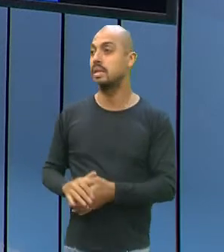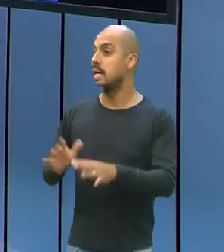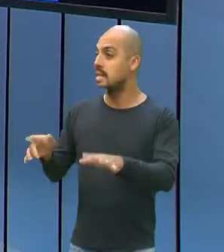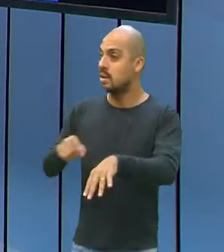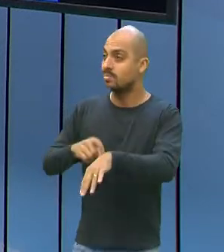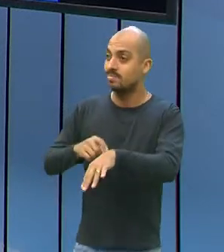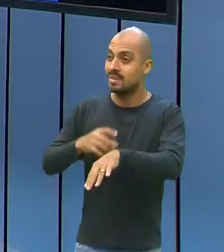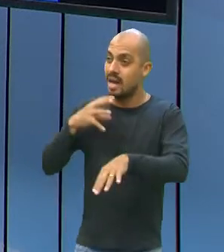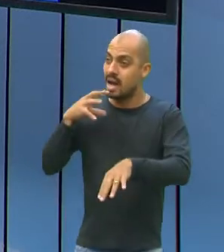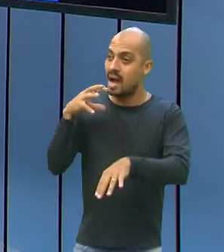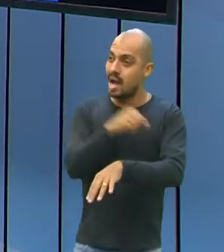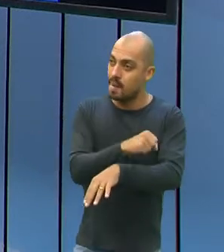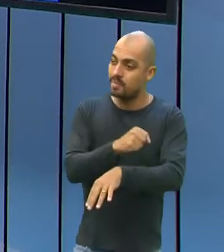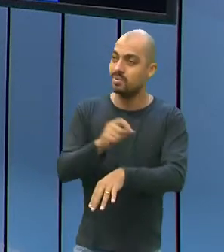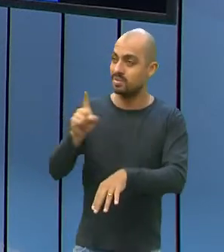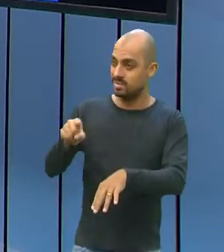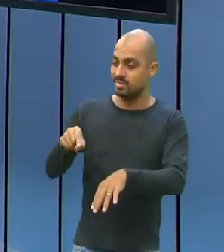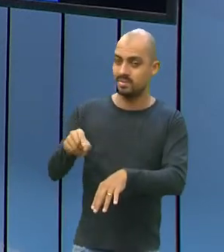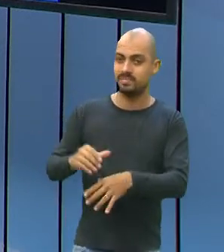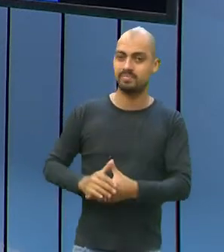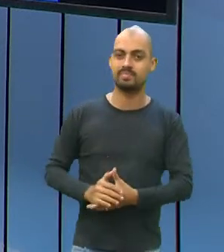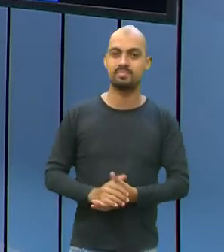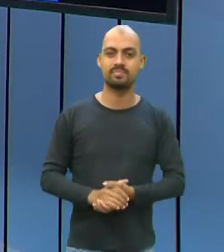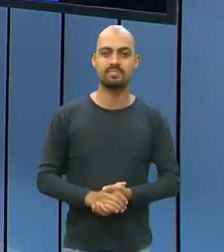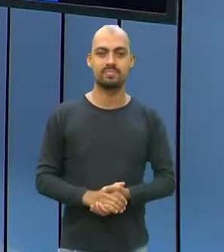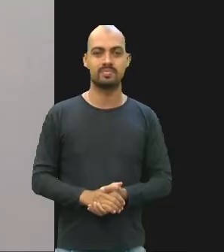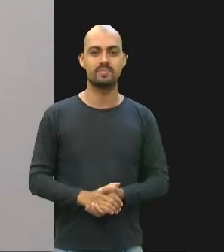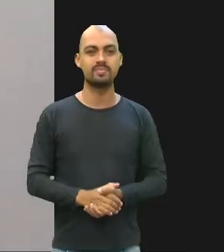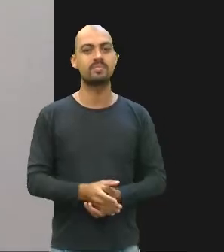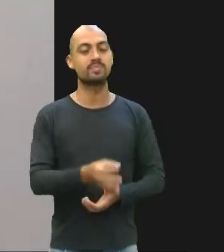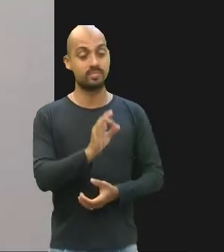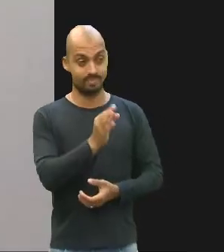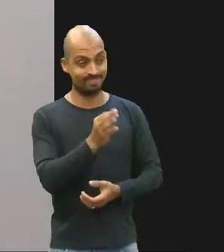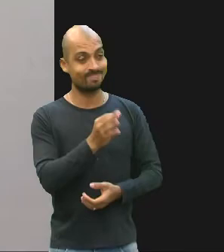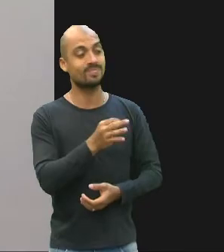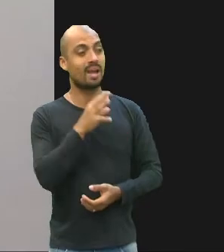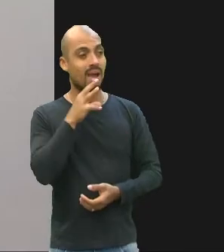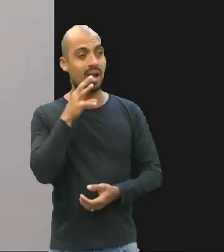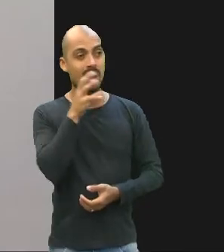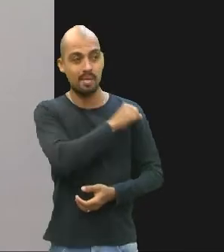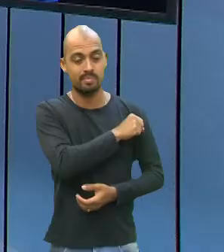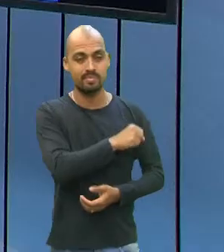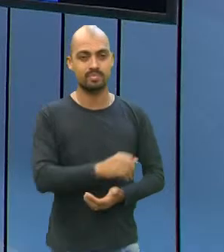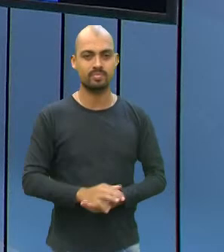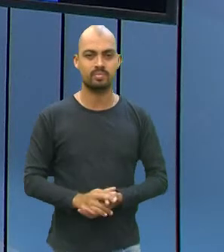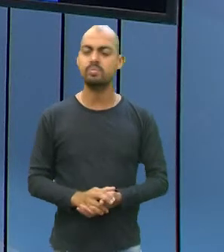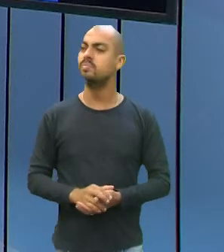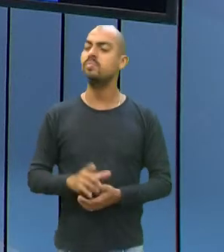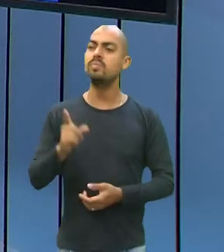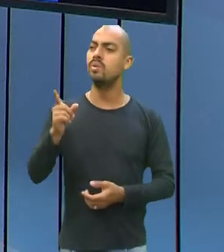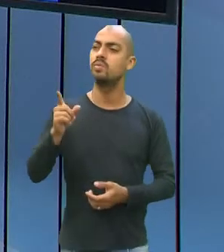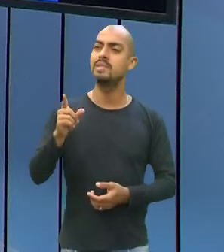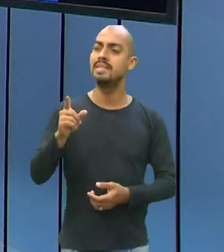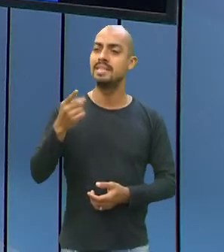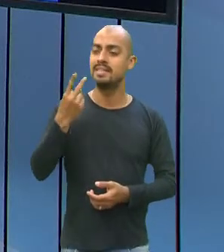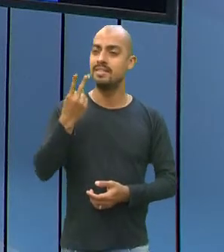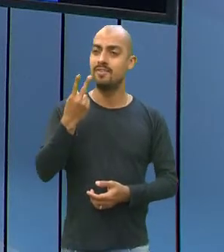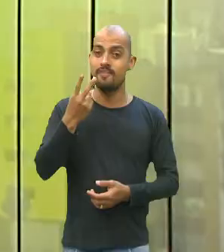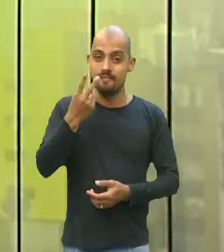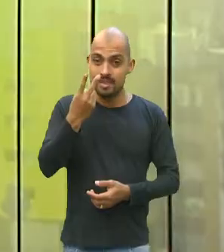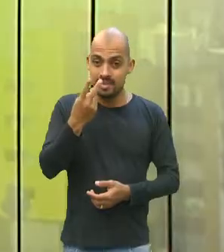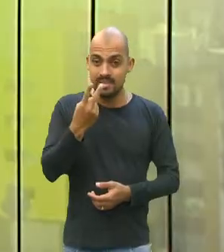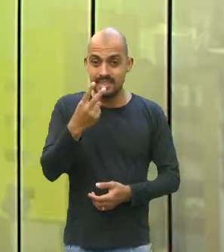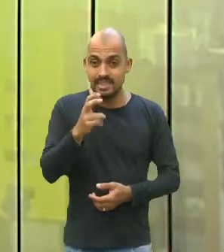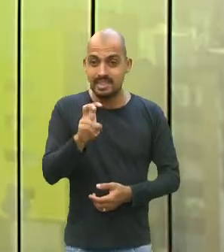muito rápido a ação da natureza nesse caso. Sim, sim, era muito rápido. Tá, você ficou praticamente